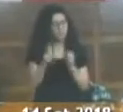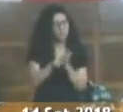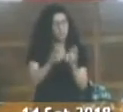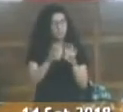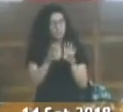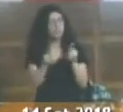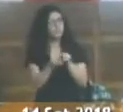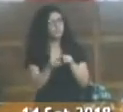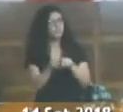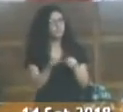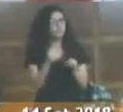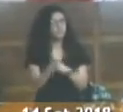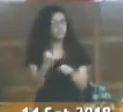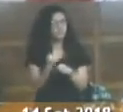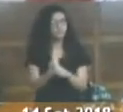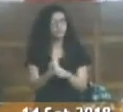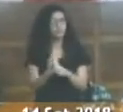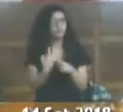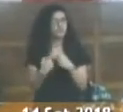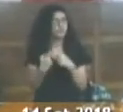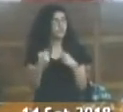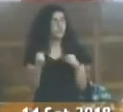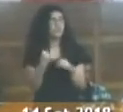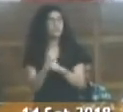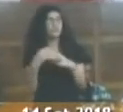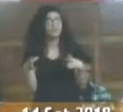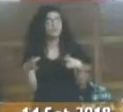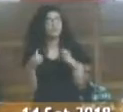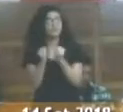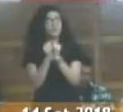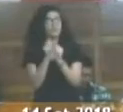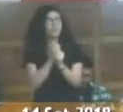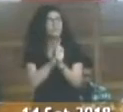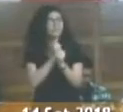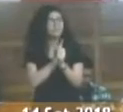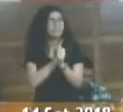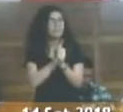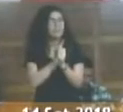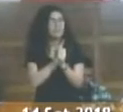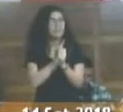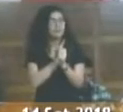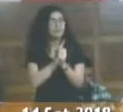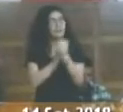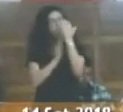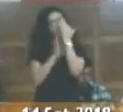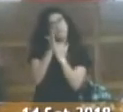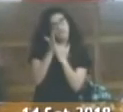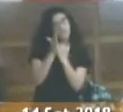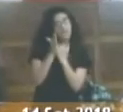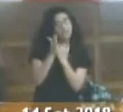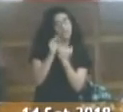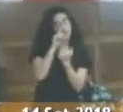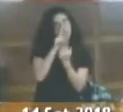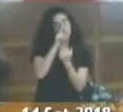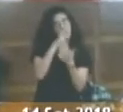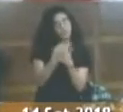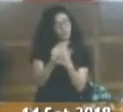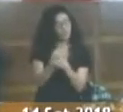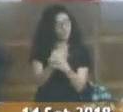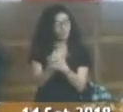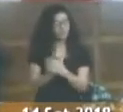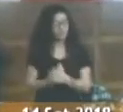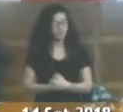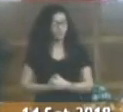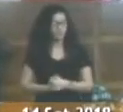ser mais participativas, porque, construindo junto, a gente tem menos chance de errar. Quando o projeto ele vem pronto, a maioria das vezes não dá